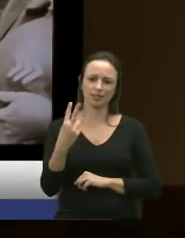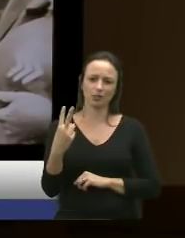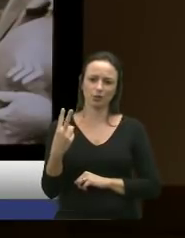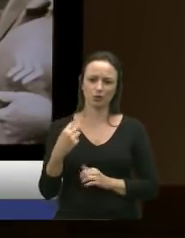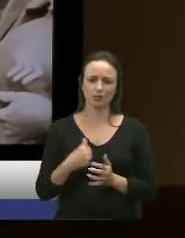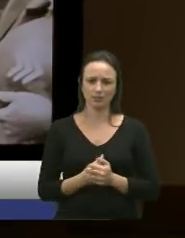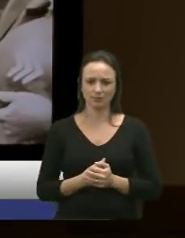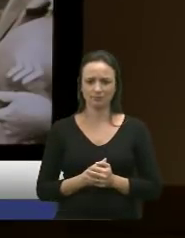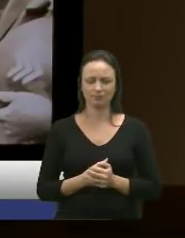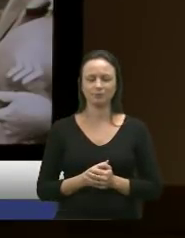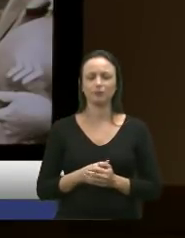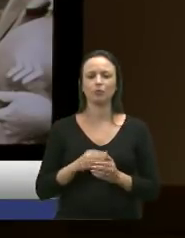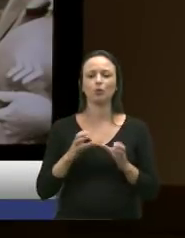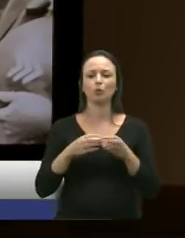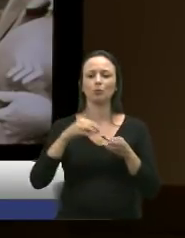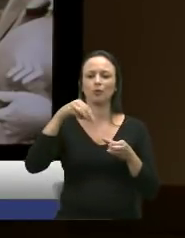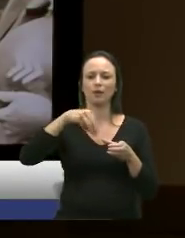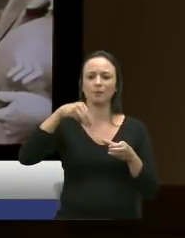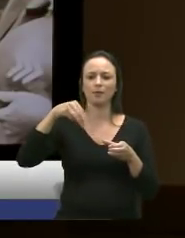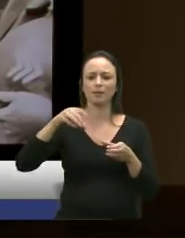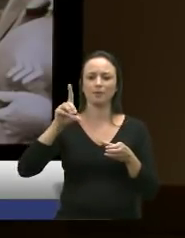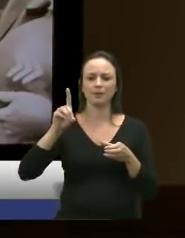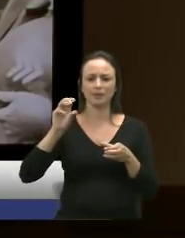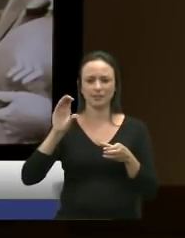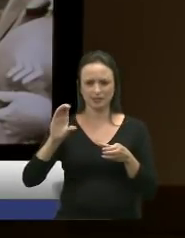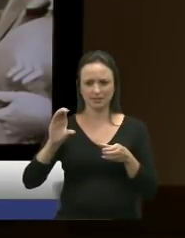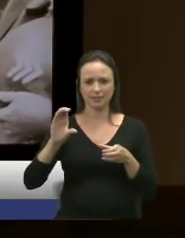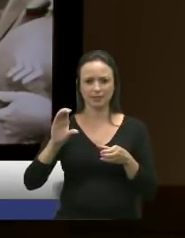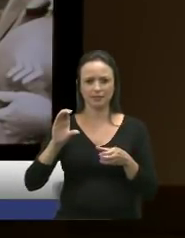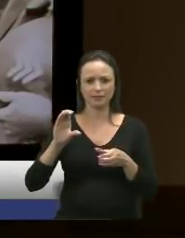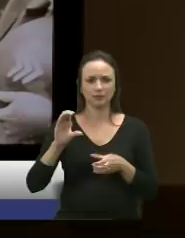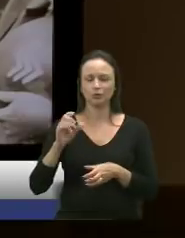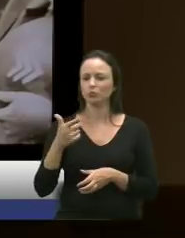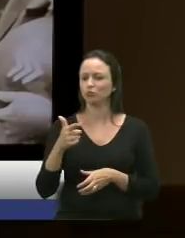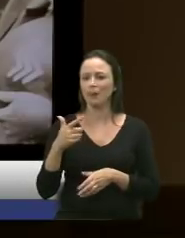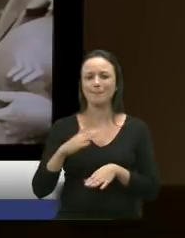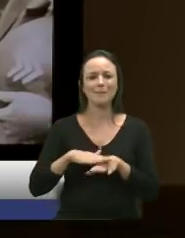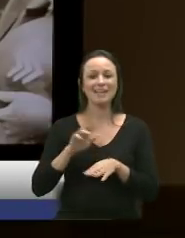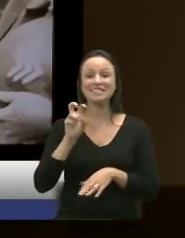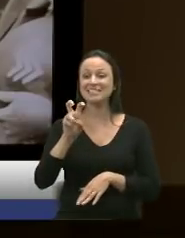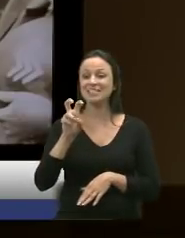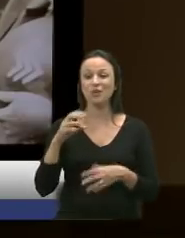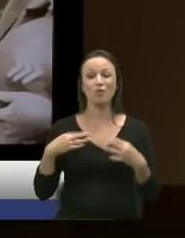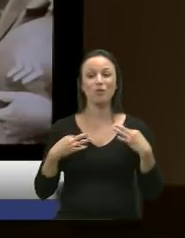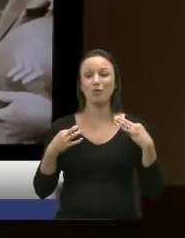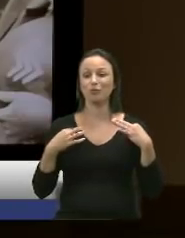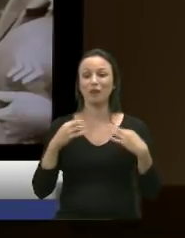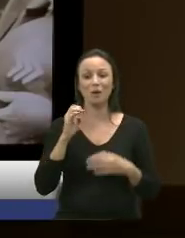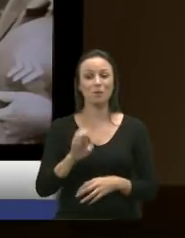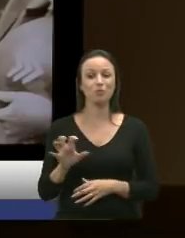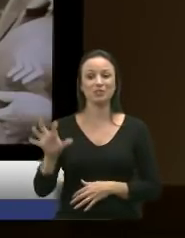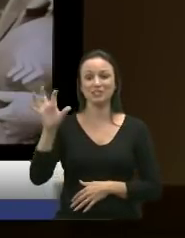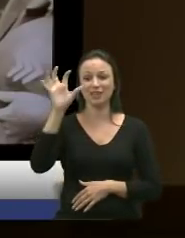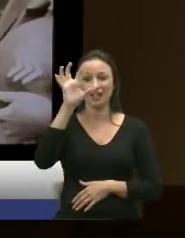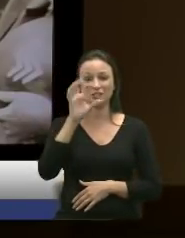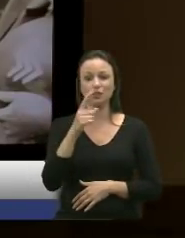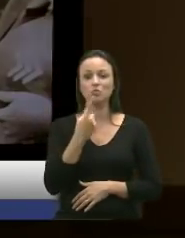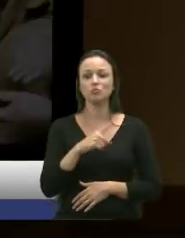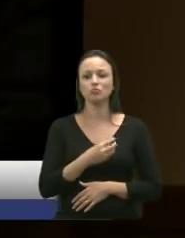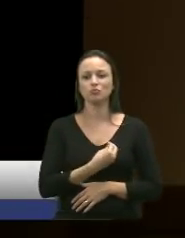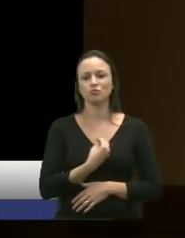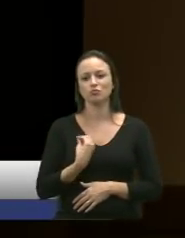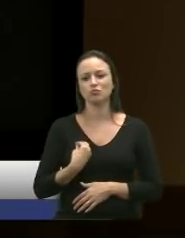Segundo a MMDC, não temos mais do que 5 voluntários hoje pelo Estado. São os últimos